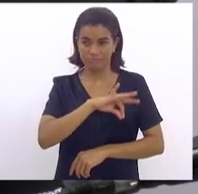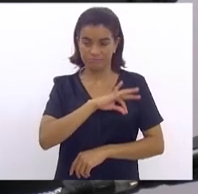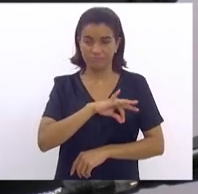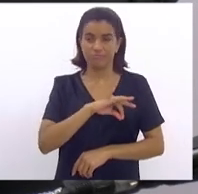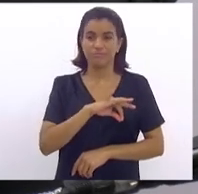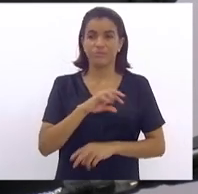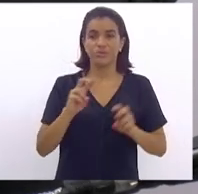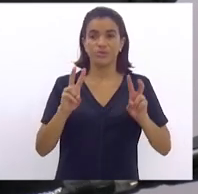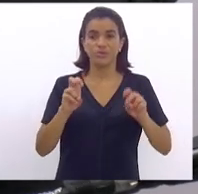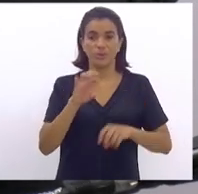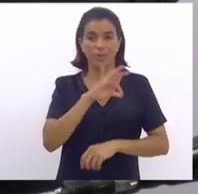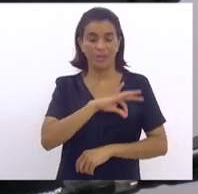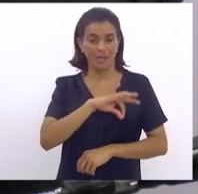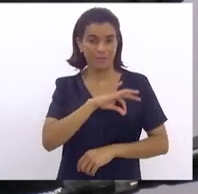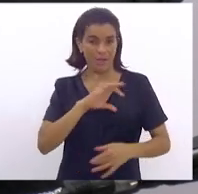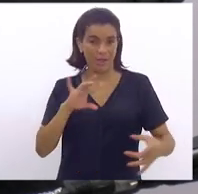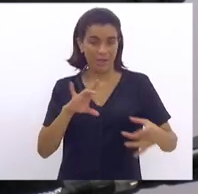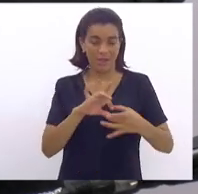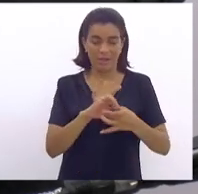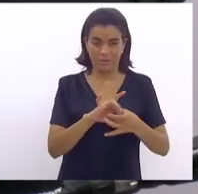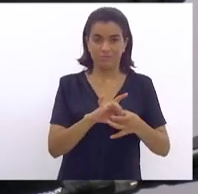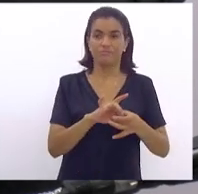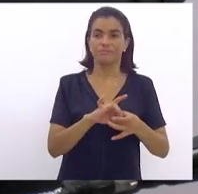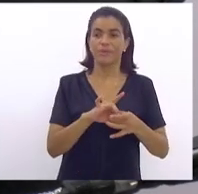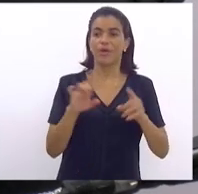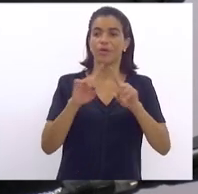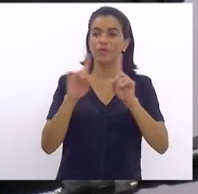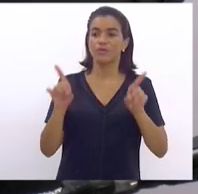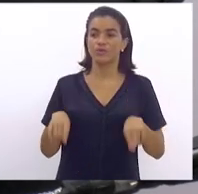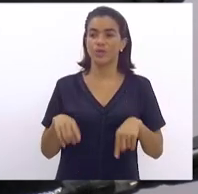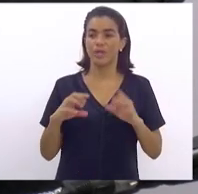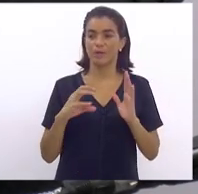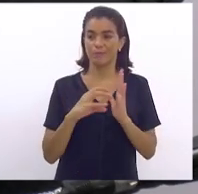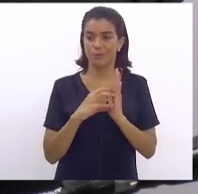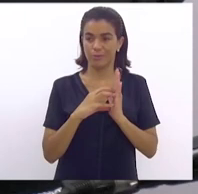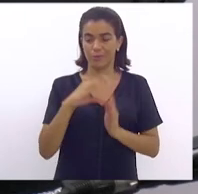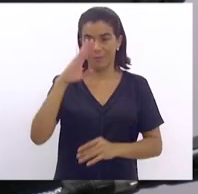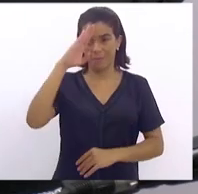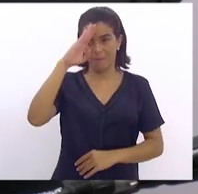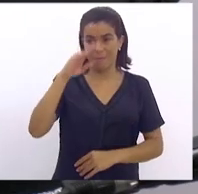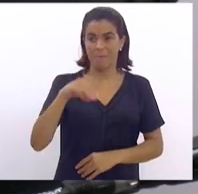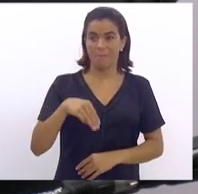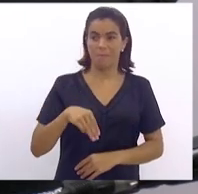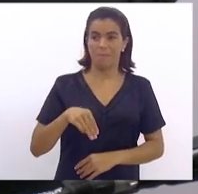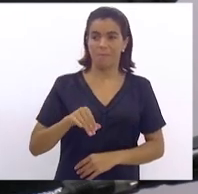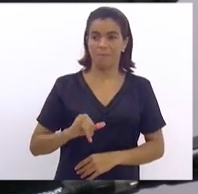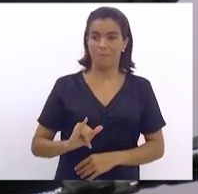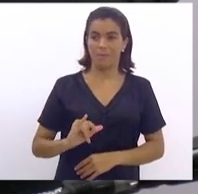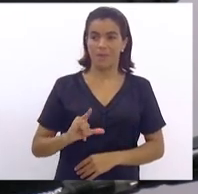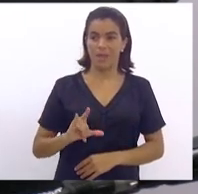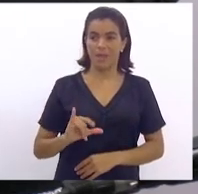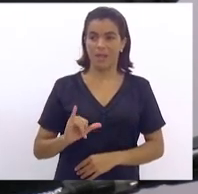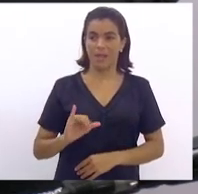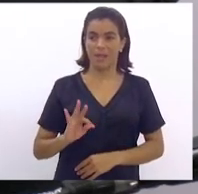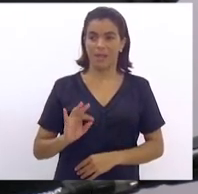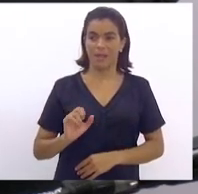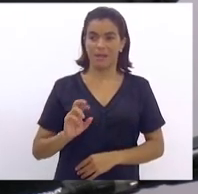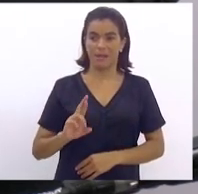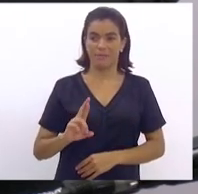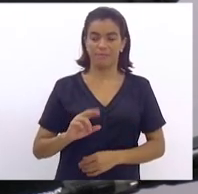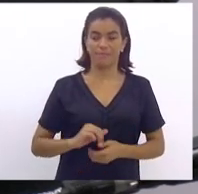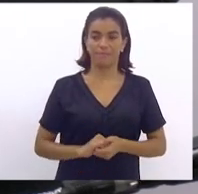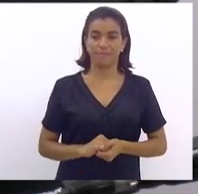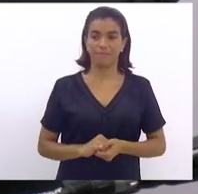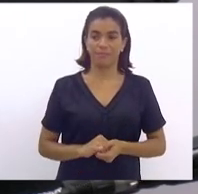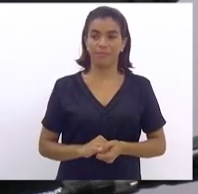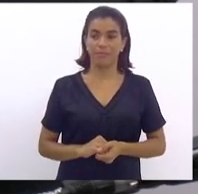tela, sobre as gratificações relacionadas ao servidor público militar. No segundo caso em especial, é